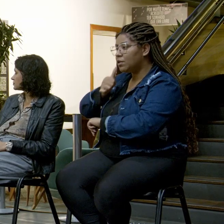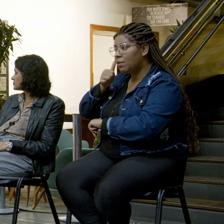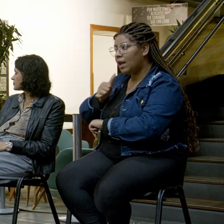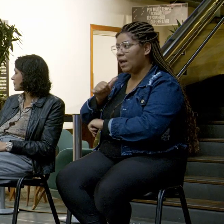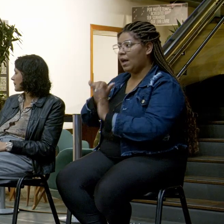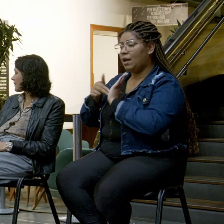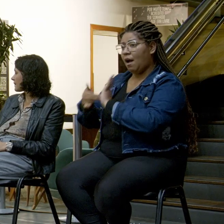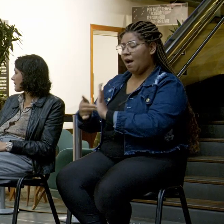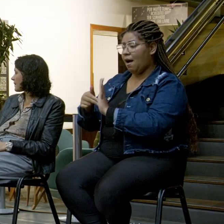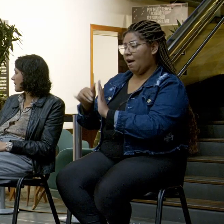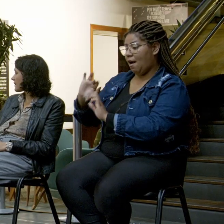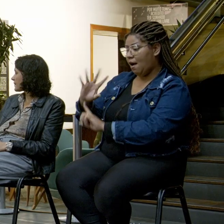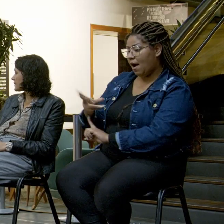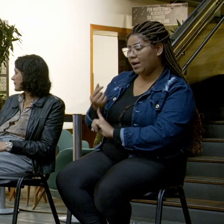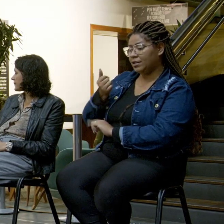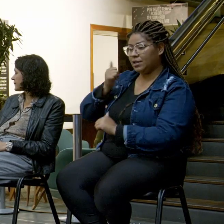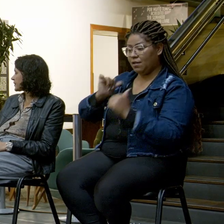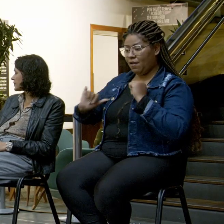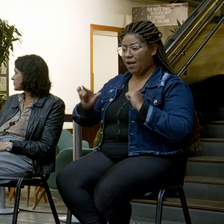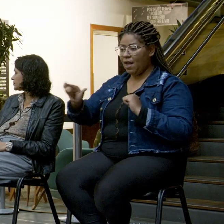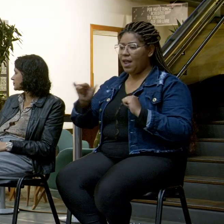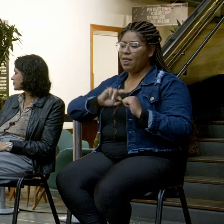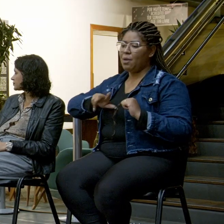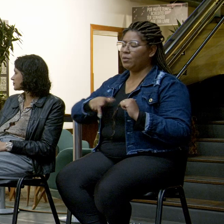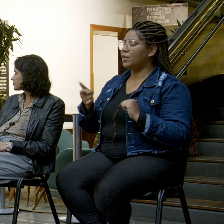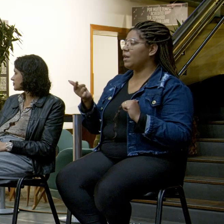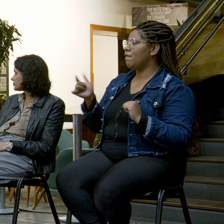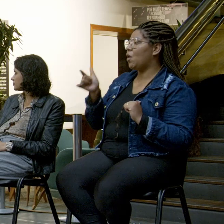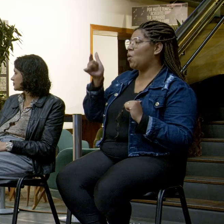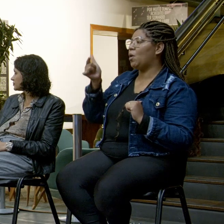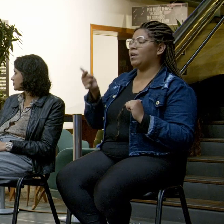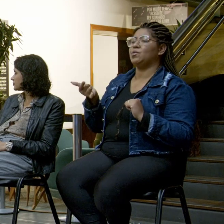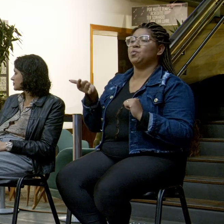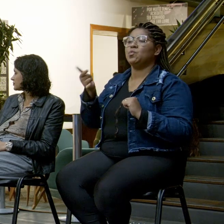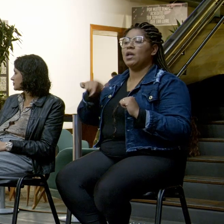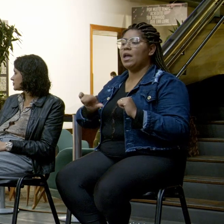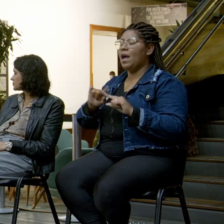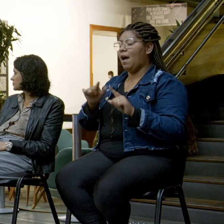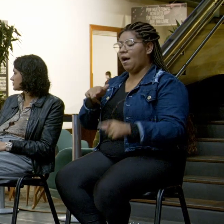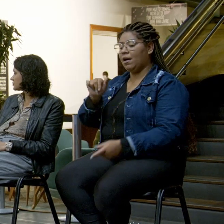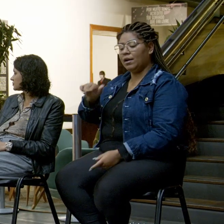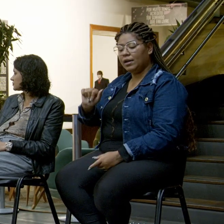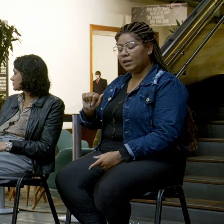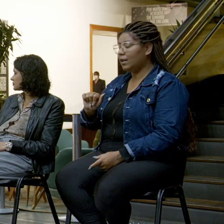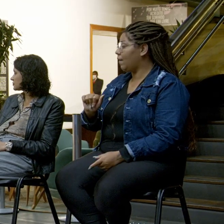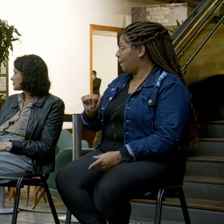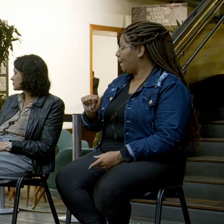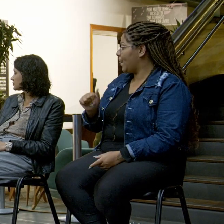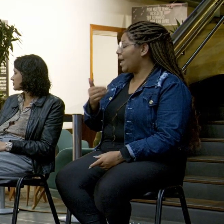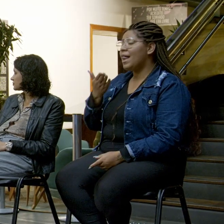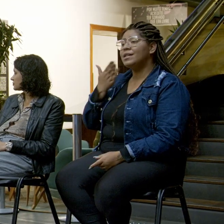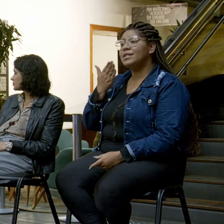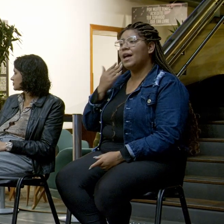o artista, eram vistos como banais, desclassificados pela crítica, Ana Maria Maiolino soubesse